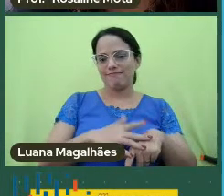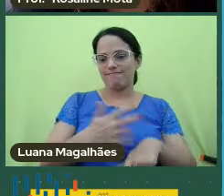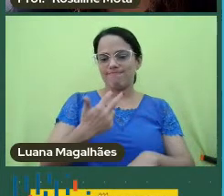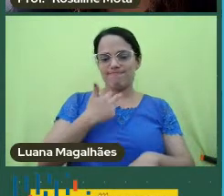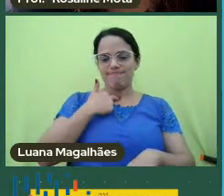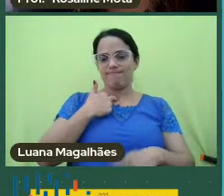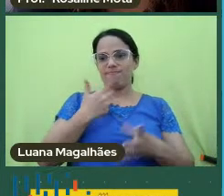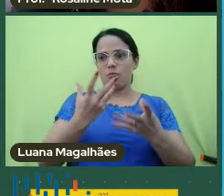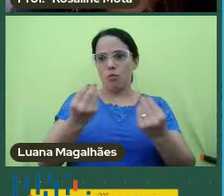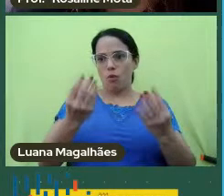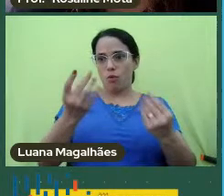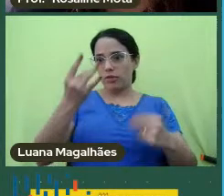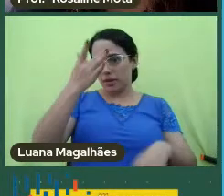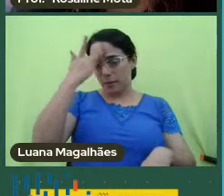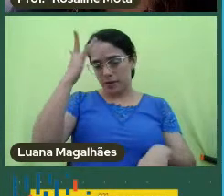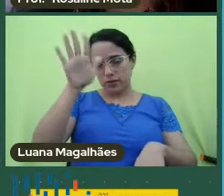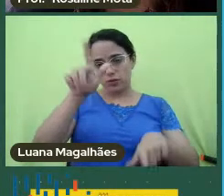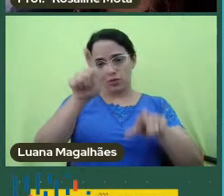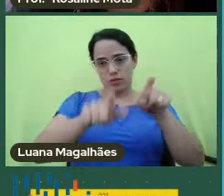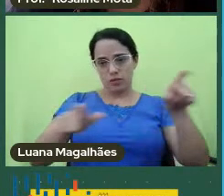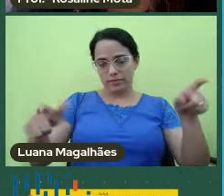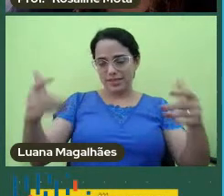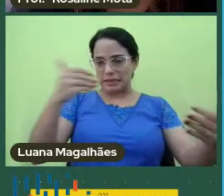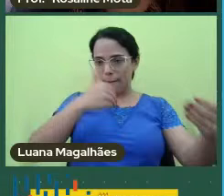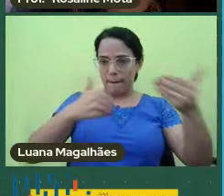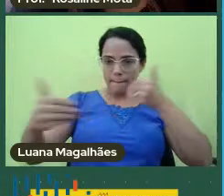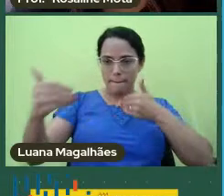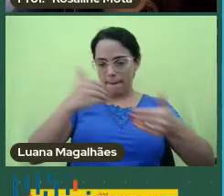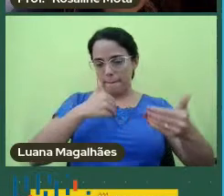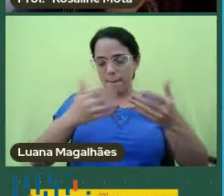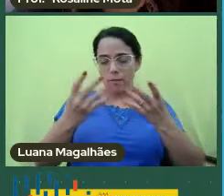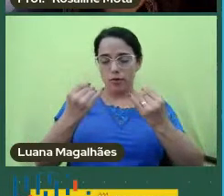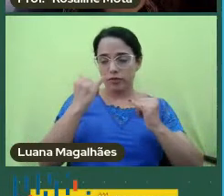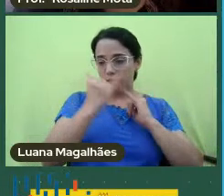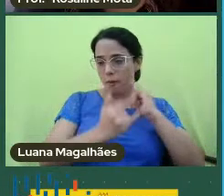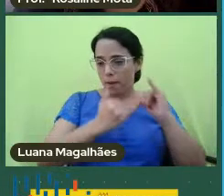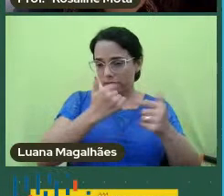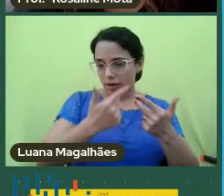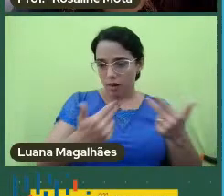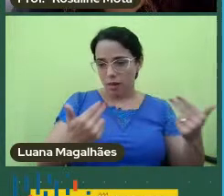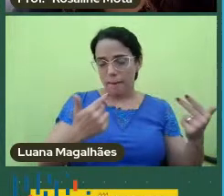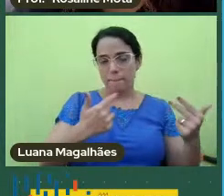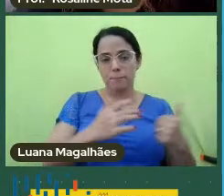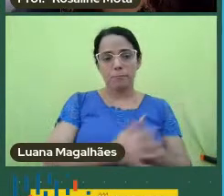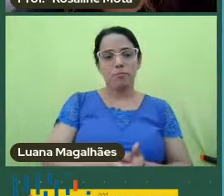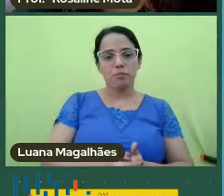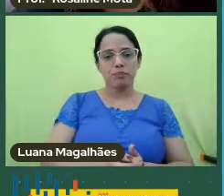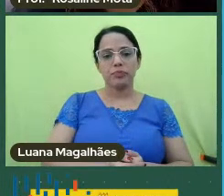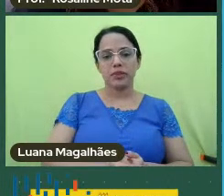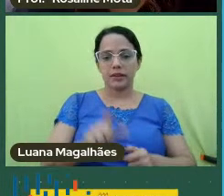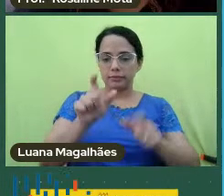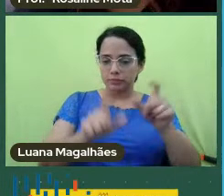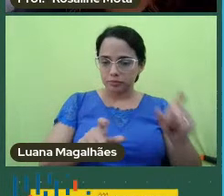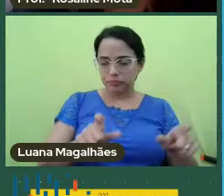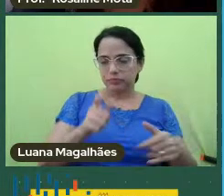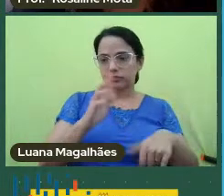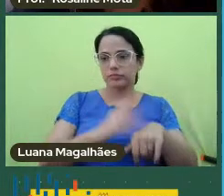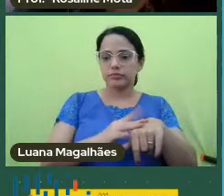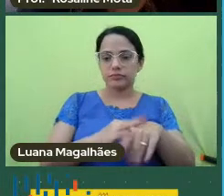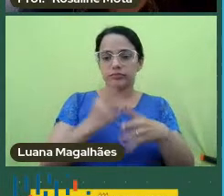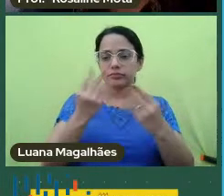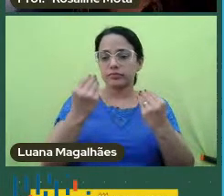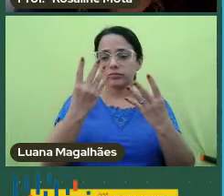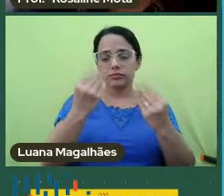muita gente, são muitas informações, se é muita gente, são muitos pacientes, são muitos